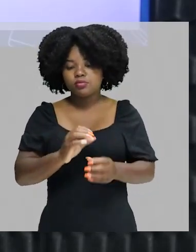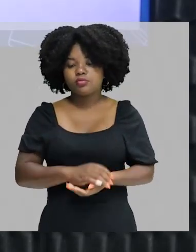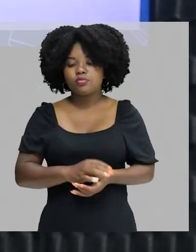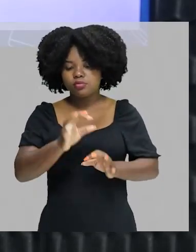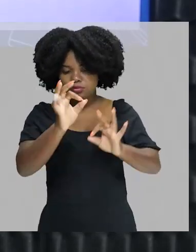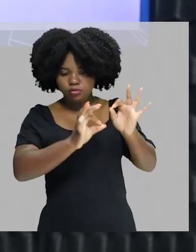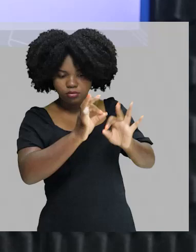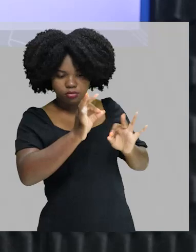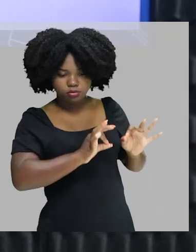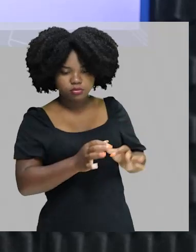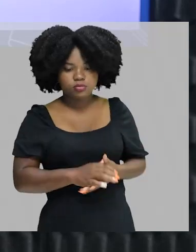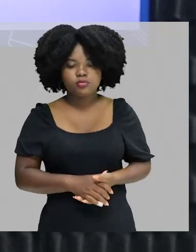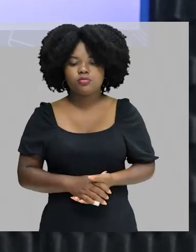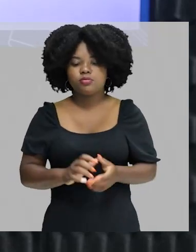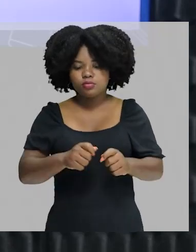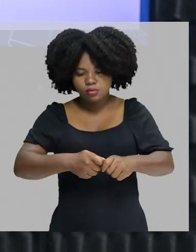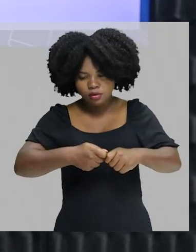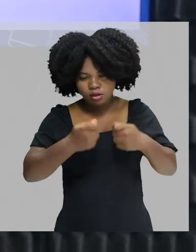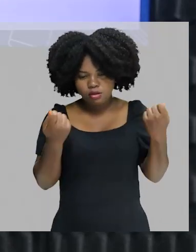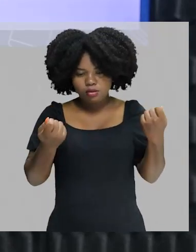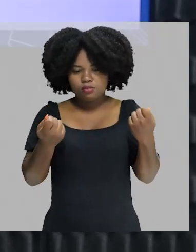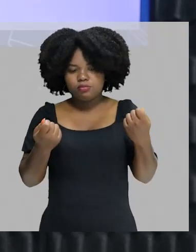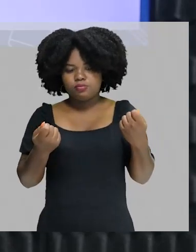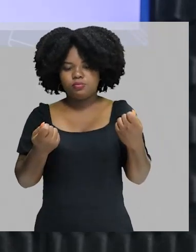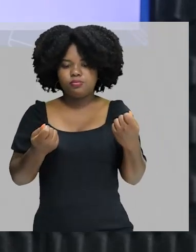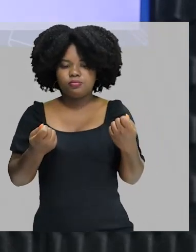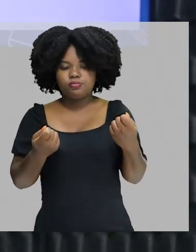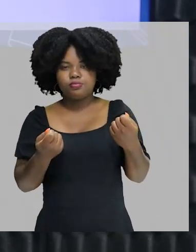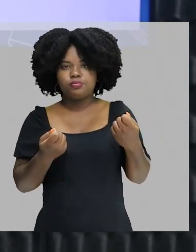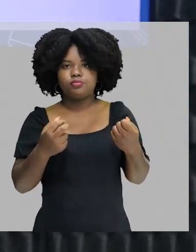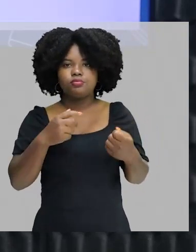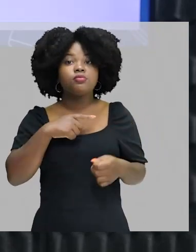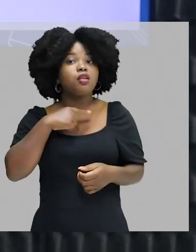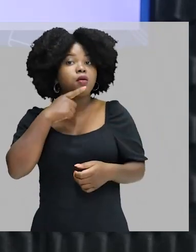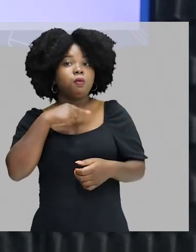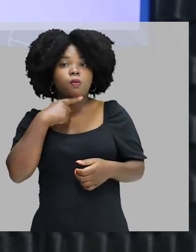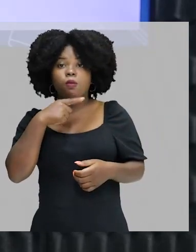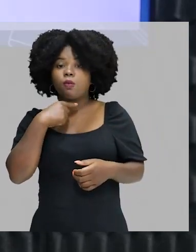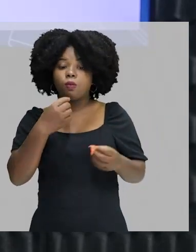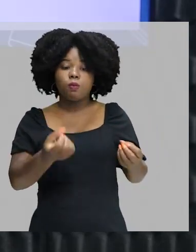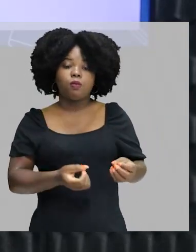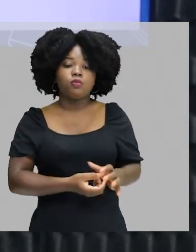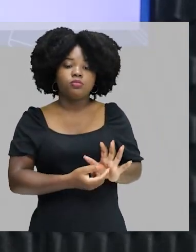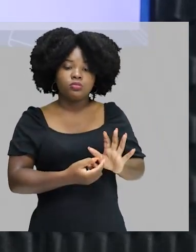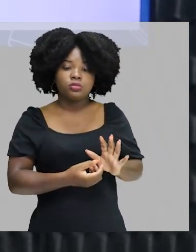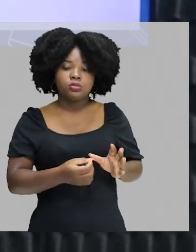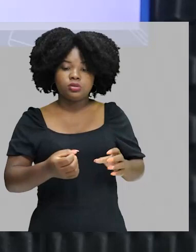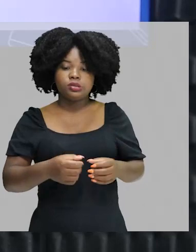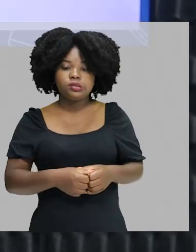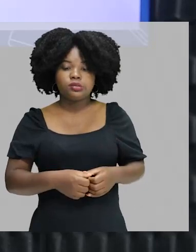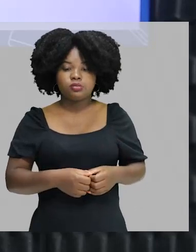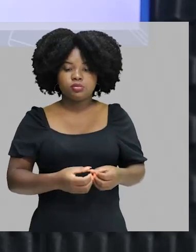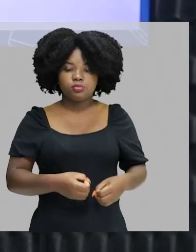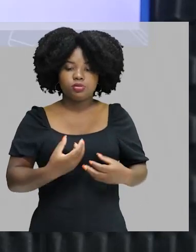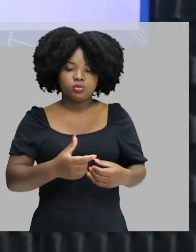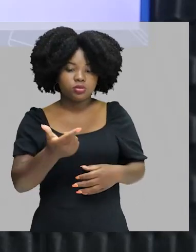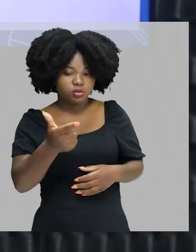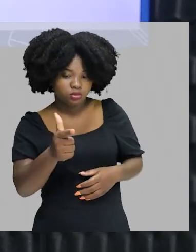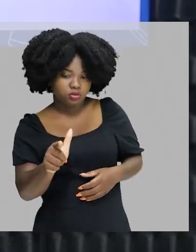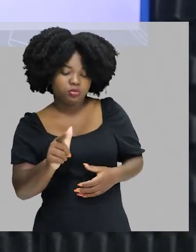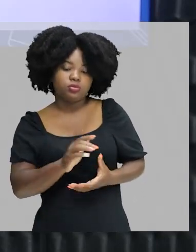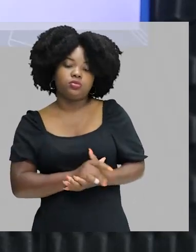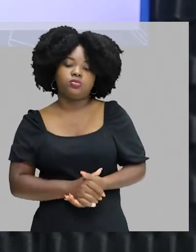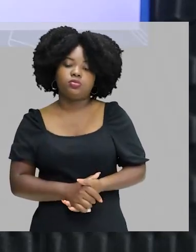esse traçado, uma vez quebrado, a gente não vai conseguir reproduzir. Então, aqueceu, vamos